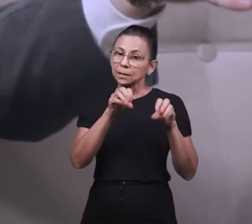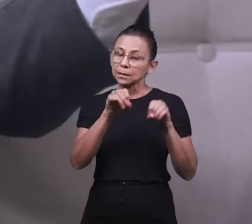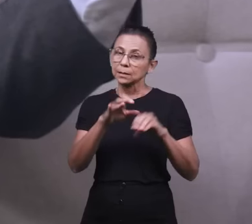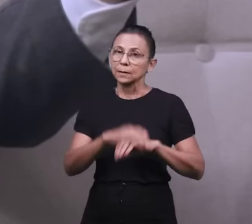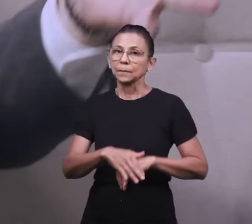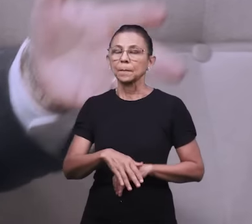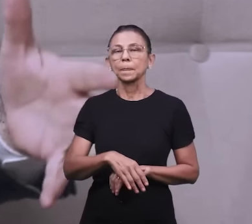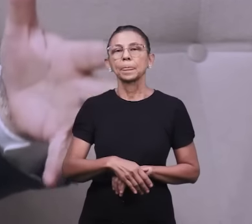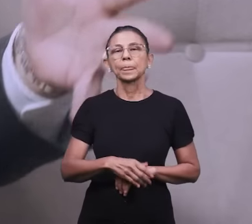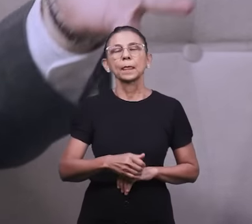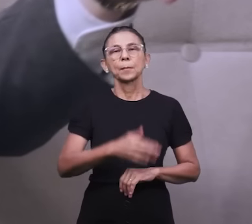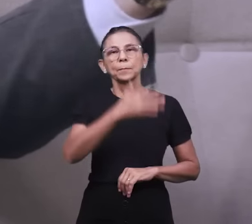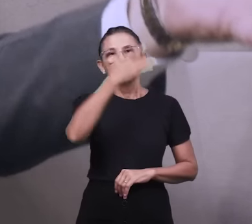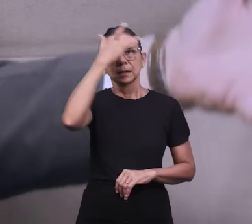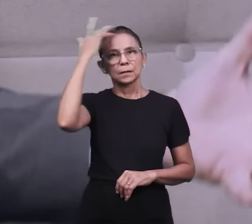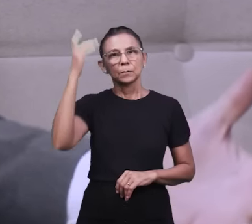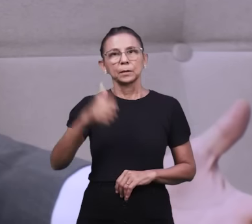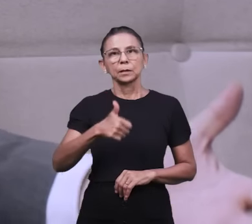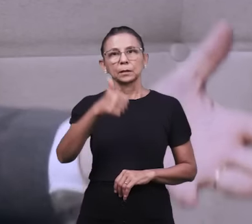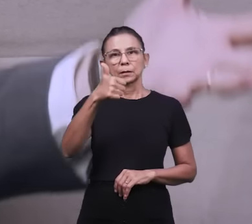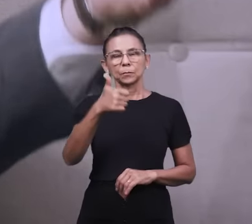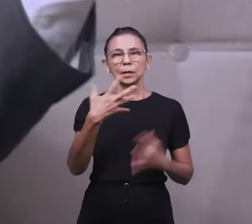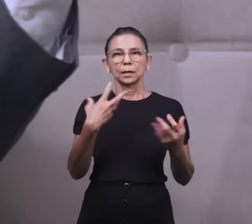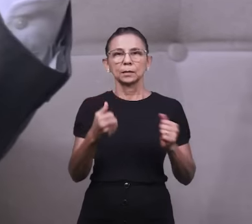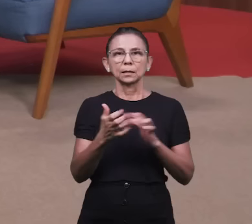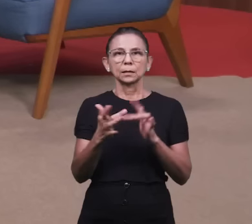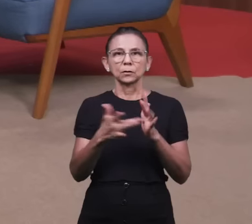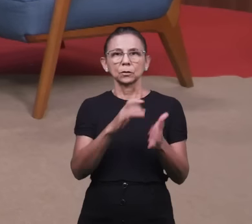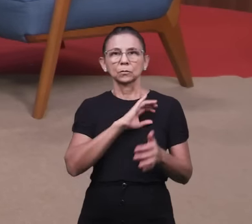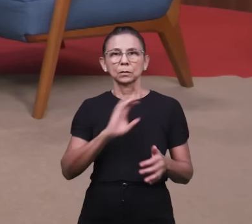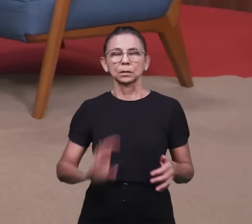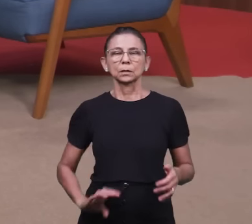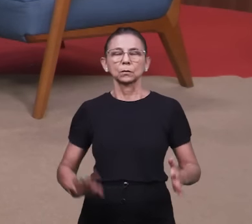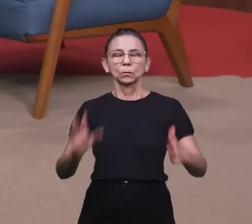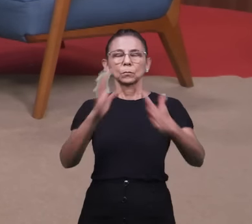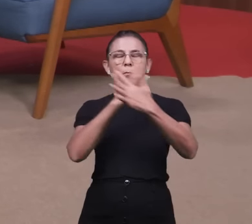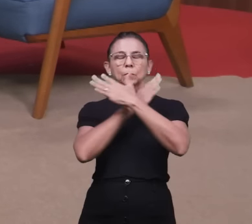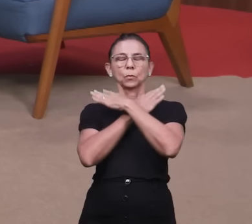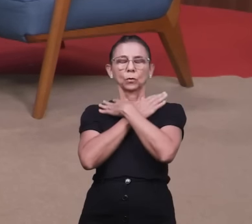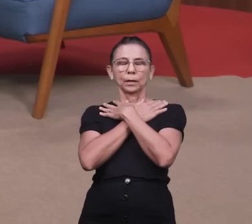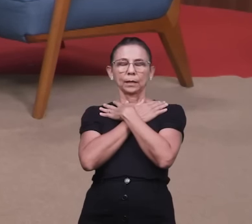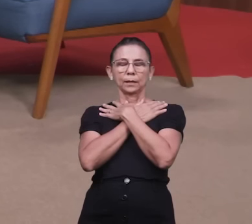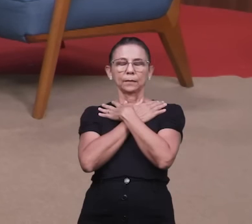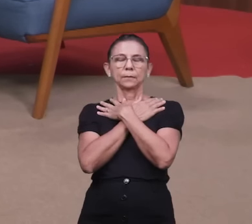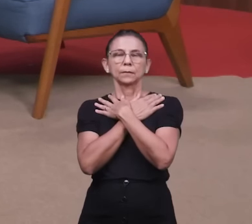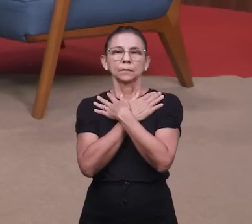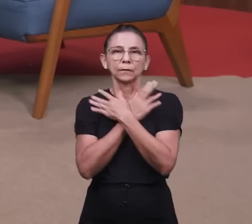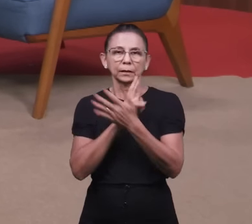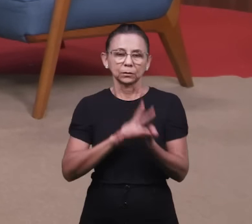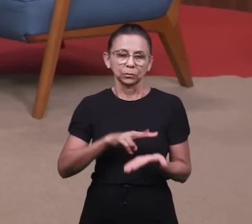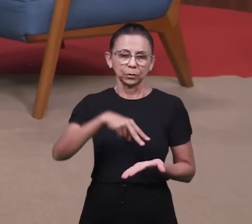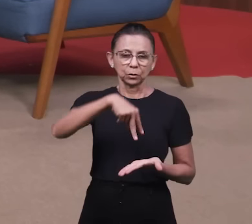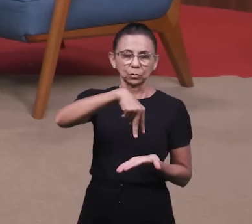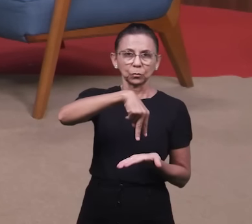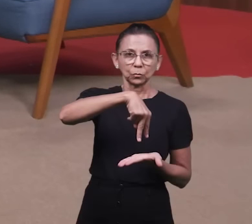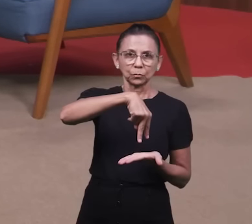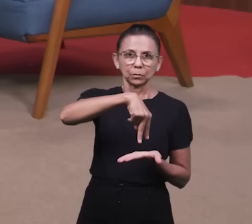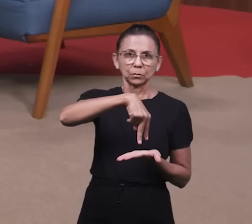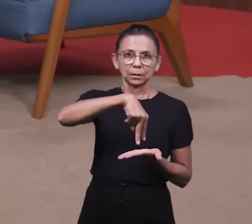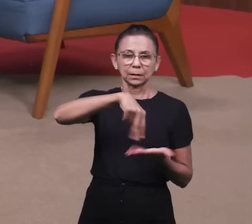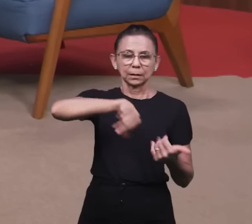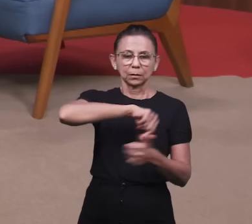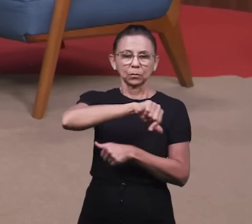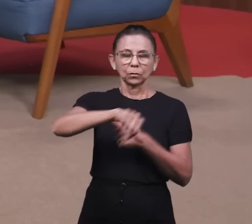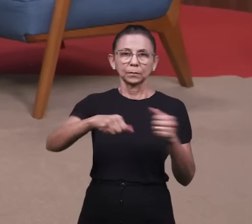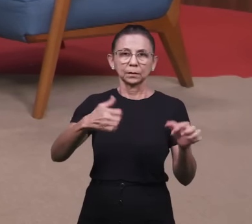que primeiramente os que morreram em Cristo ressuscitarão e nós que estivermos vivos Depois